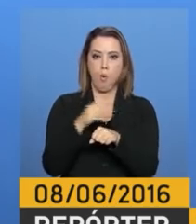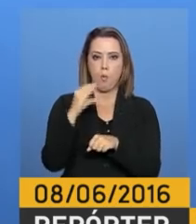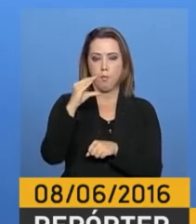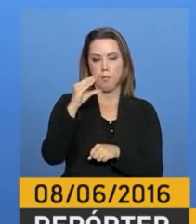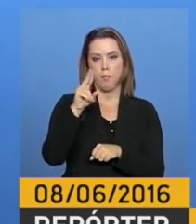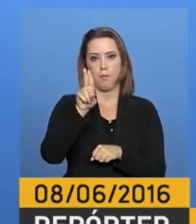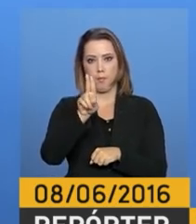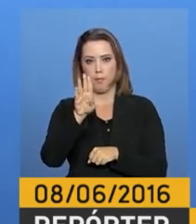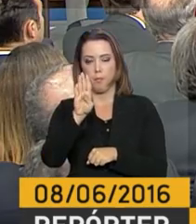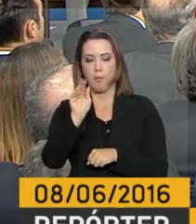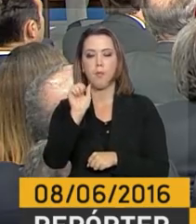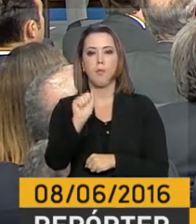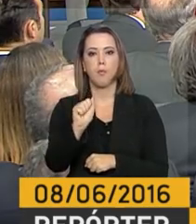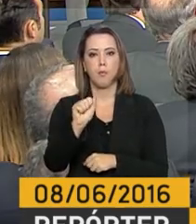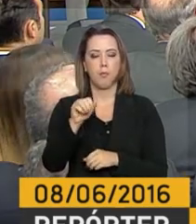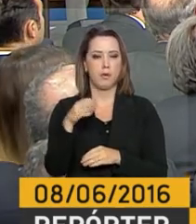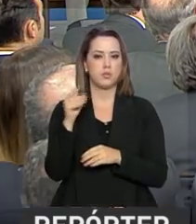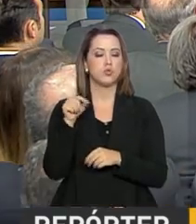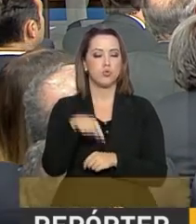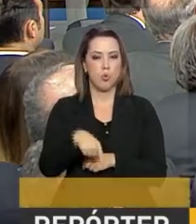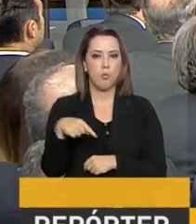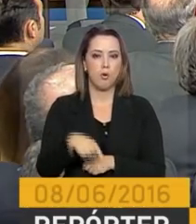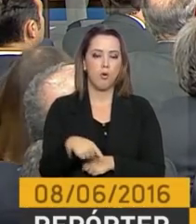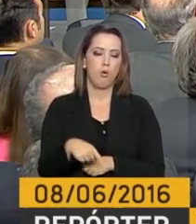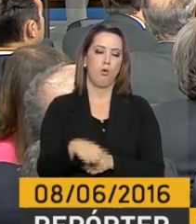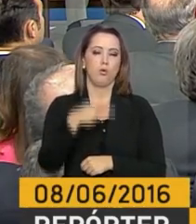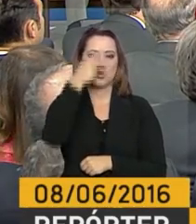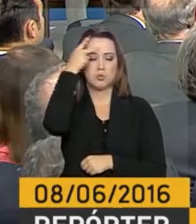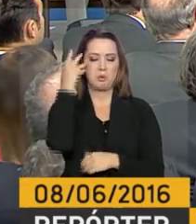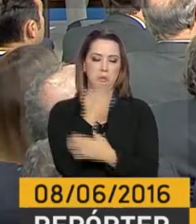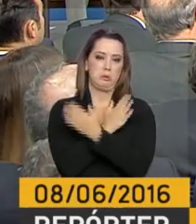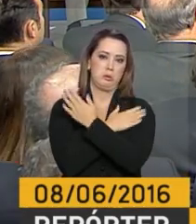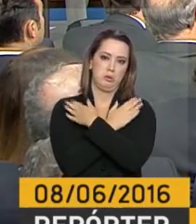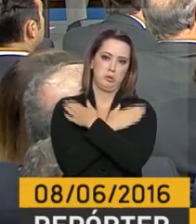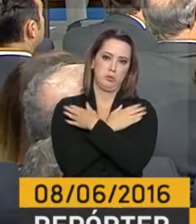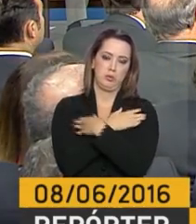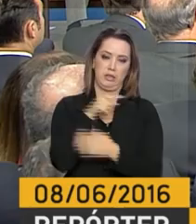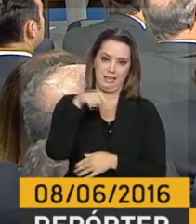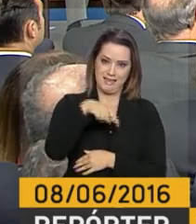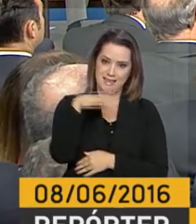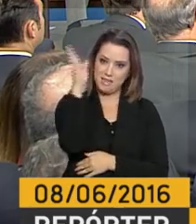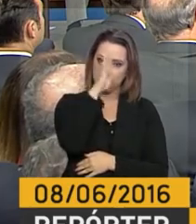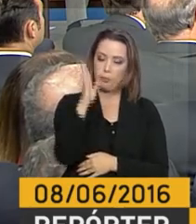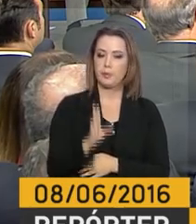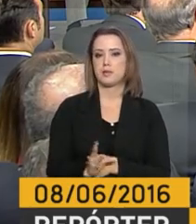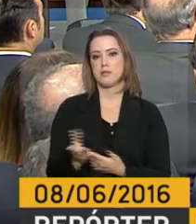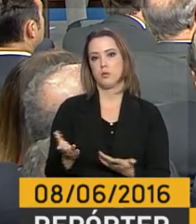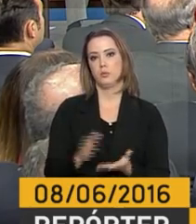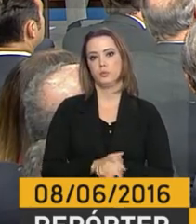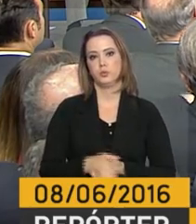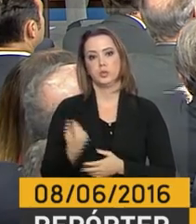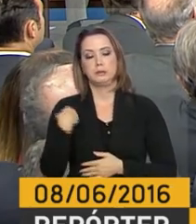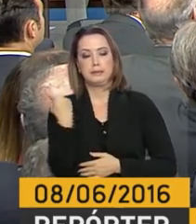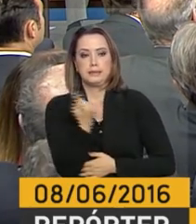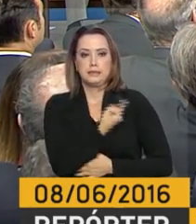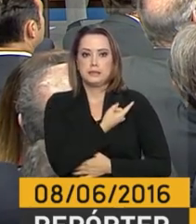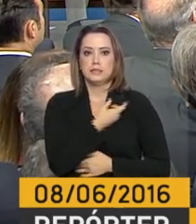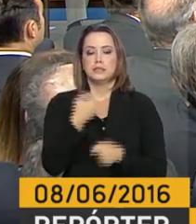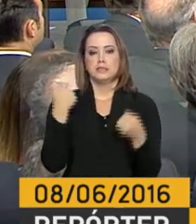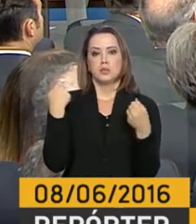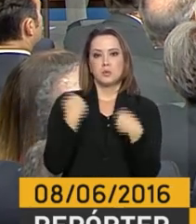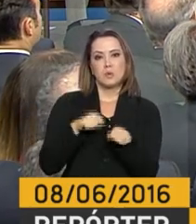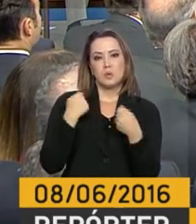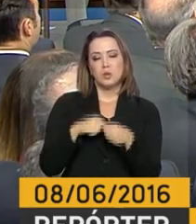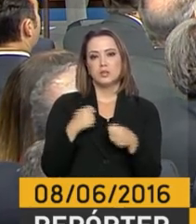o número de desempregados hoje ah no Brasil então nós temos que eh